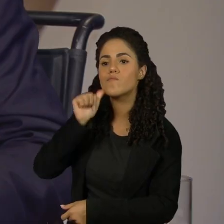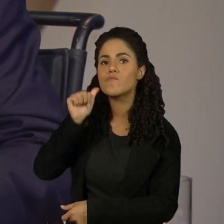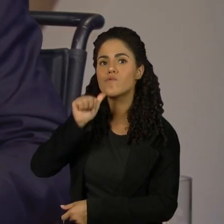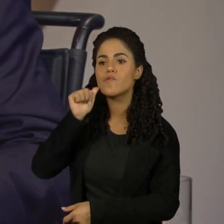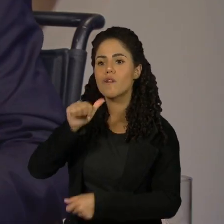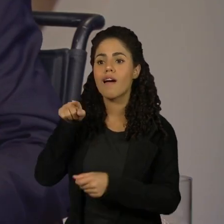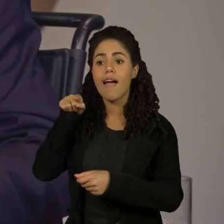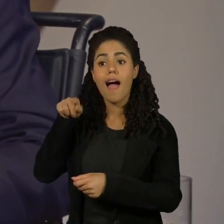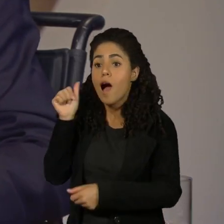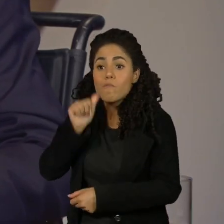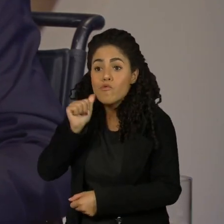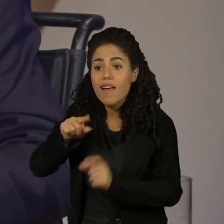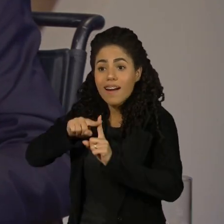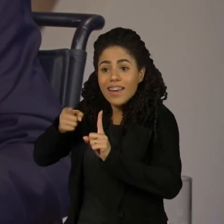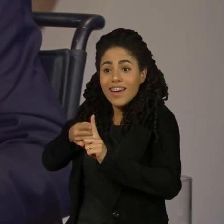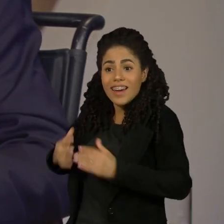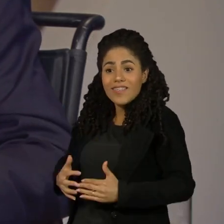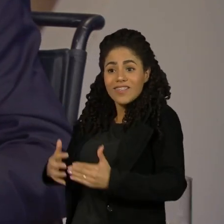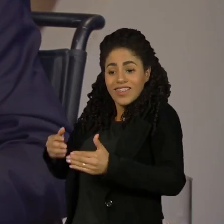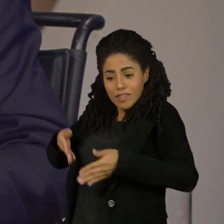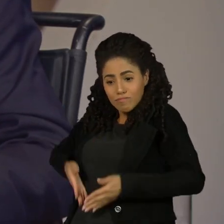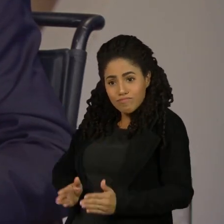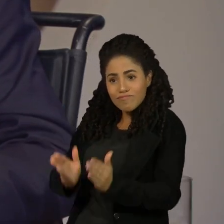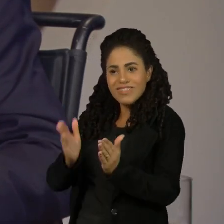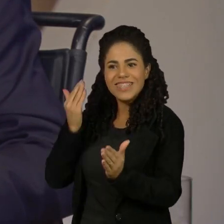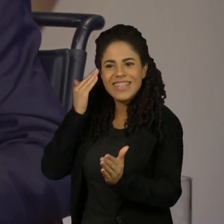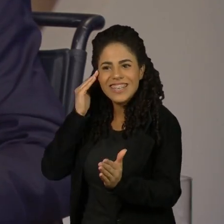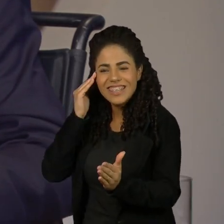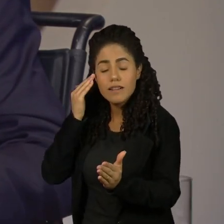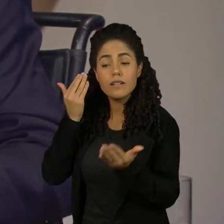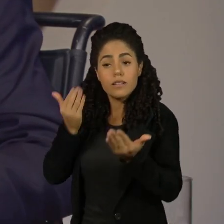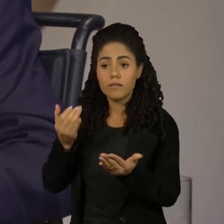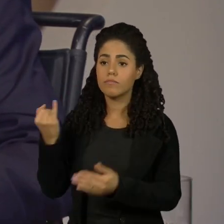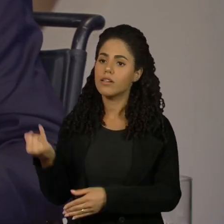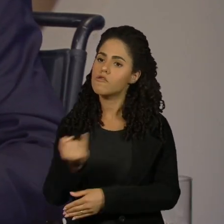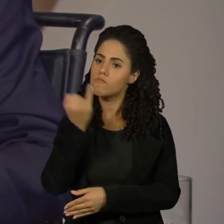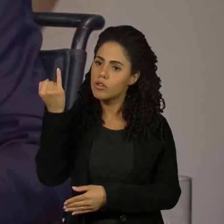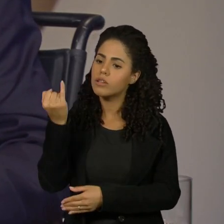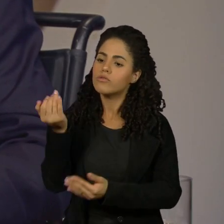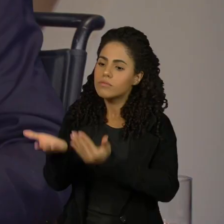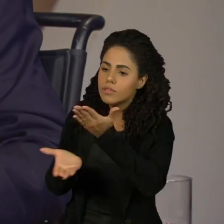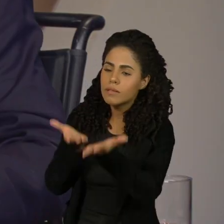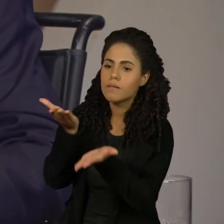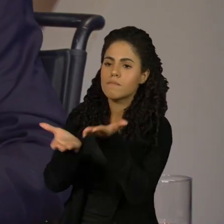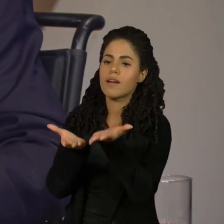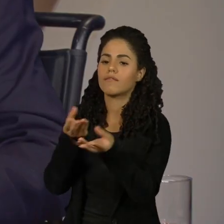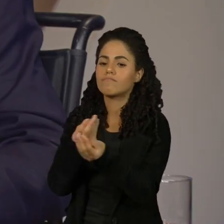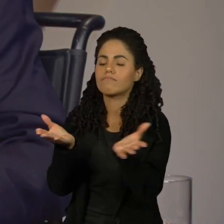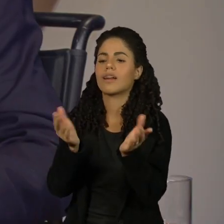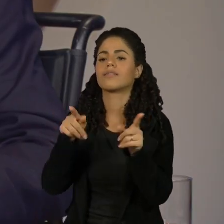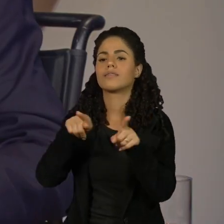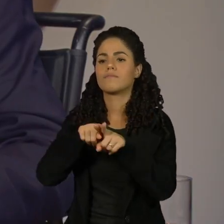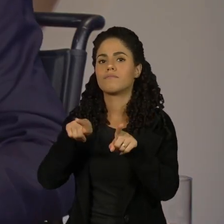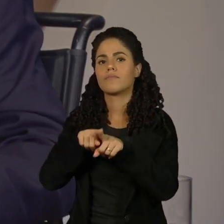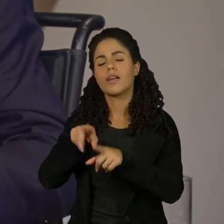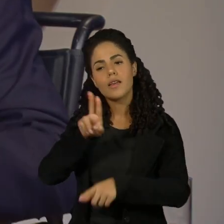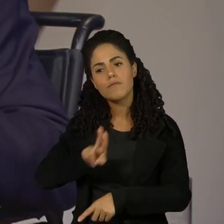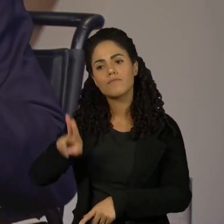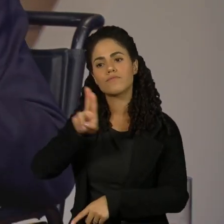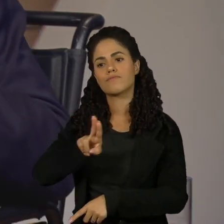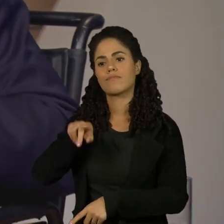uma criança vivendo com HIV. Então é fundamental que a gente use isso também como